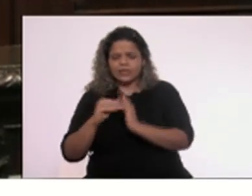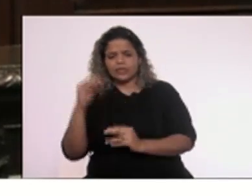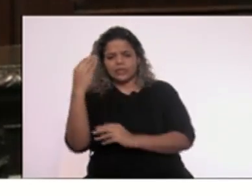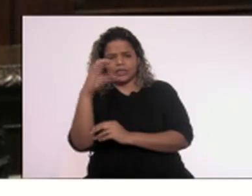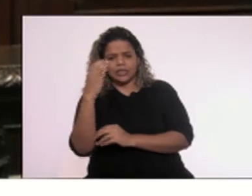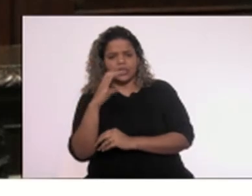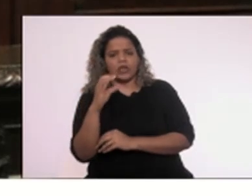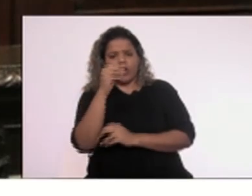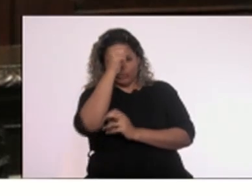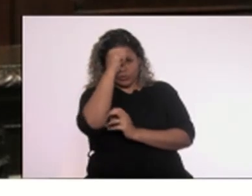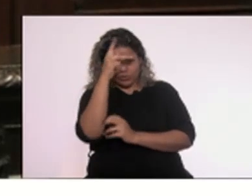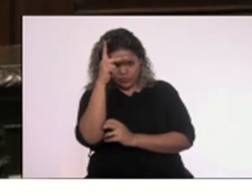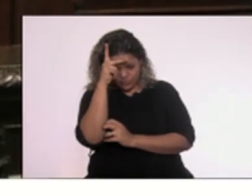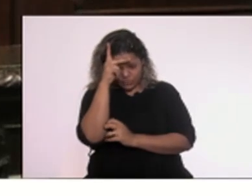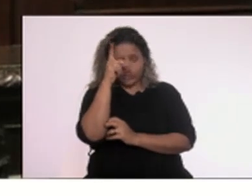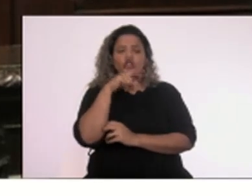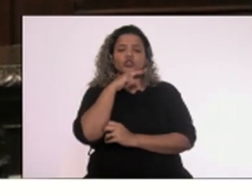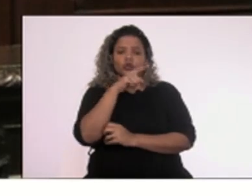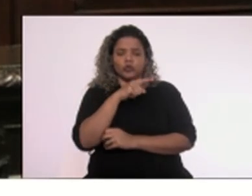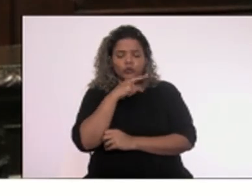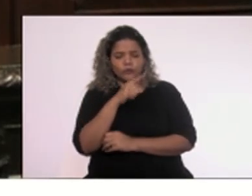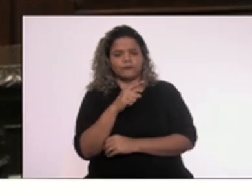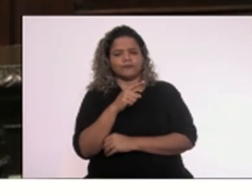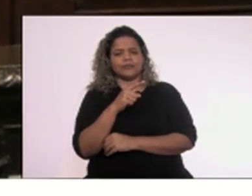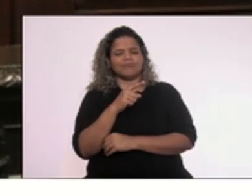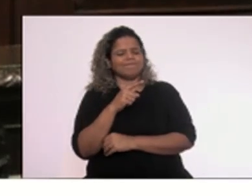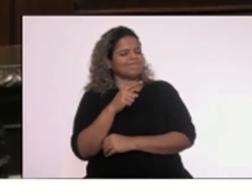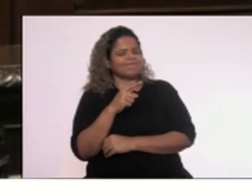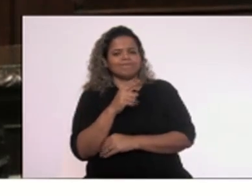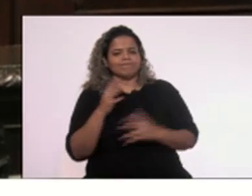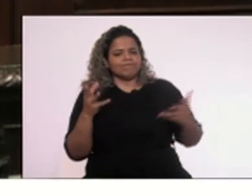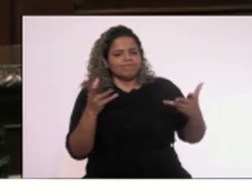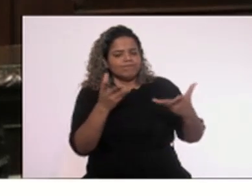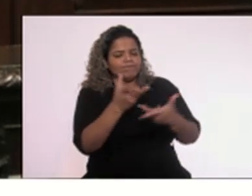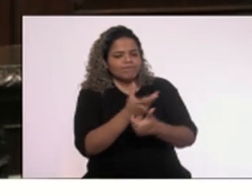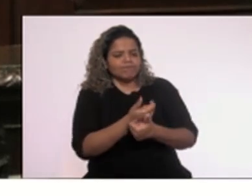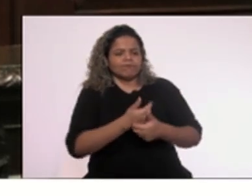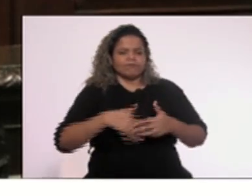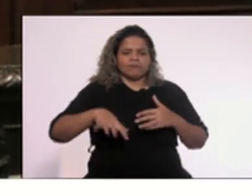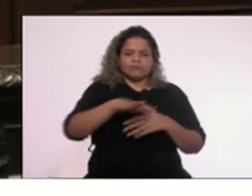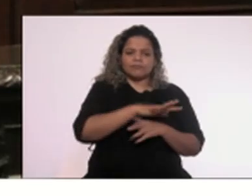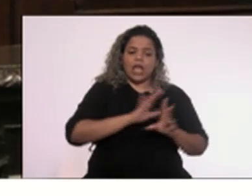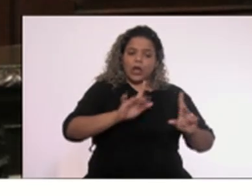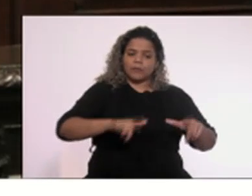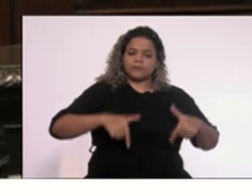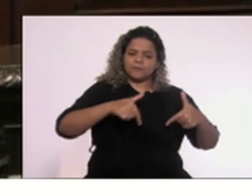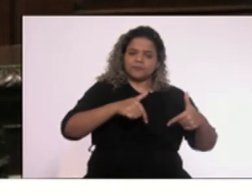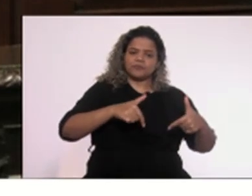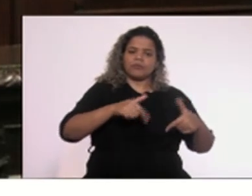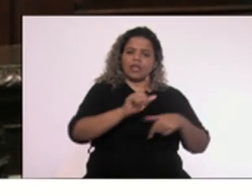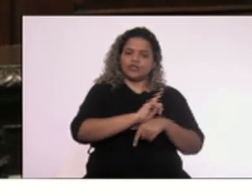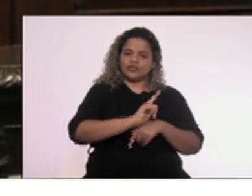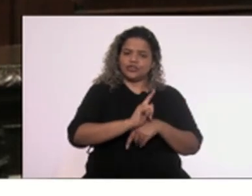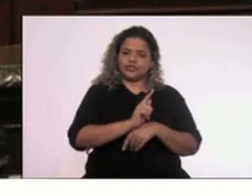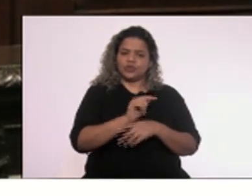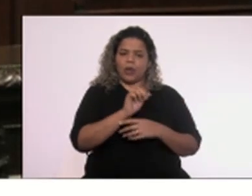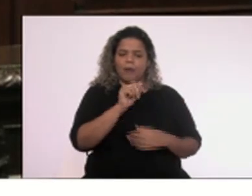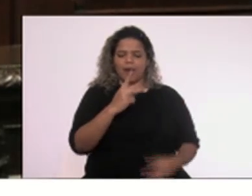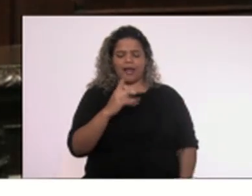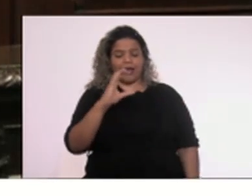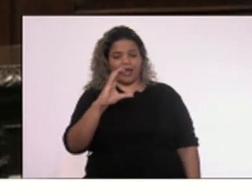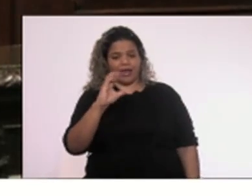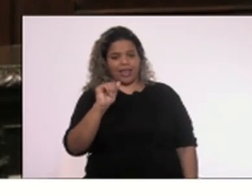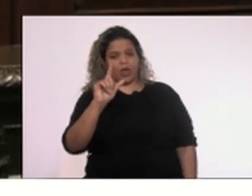que atuaram, mas sem dúvida a brilhantar com devido mérito a atuação dessa gestora pública local, a Cláudia